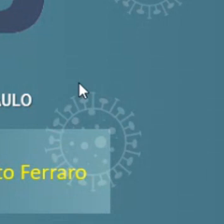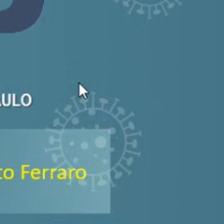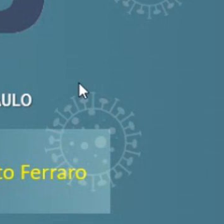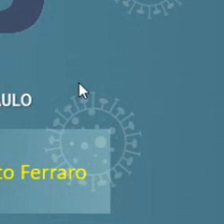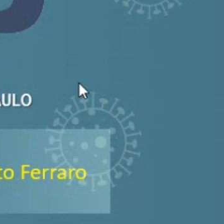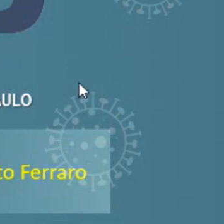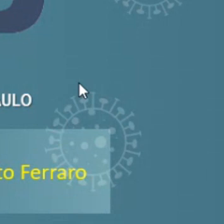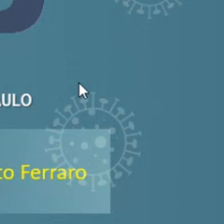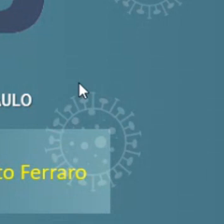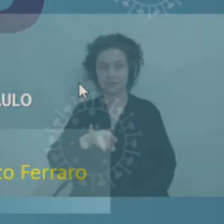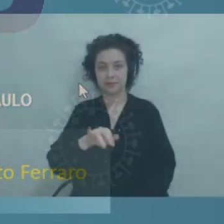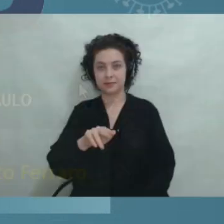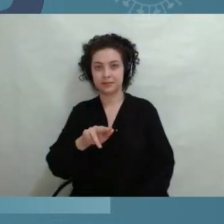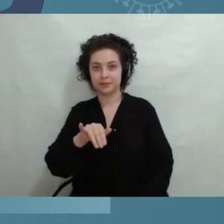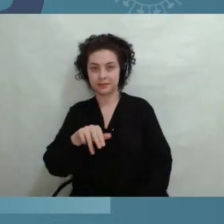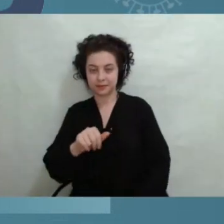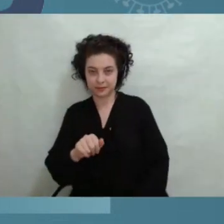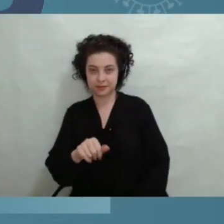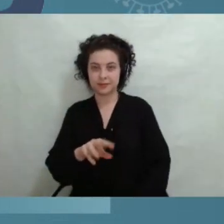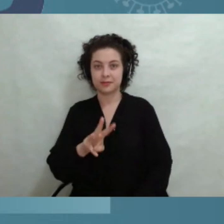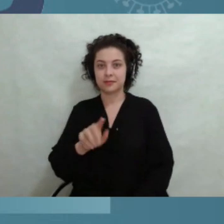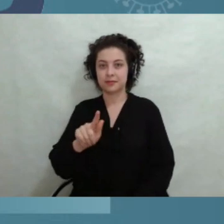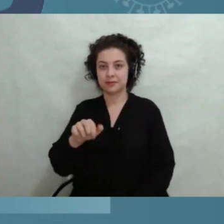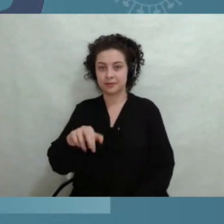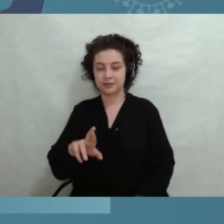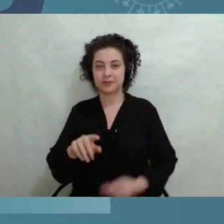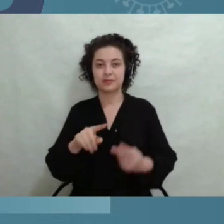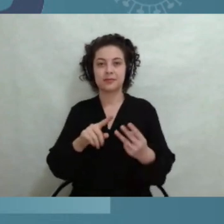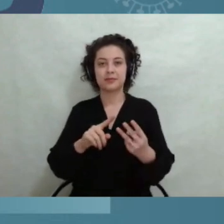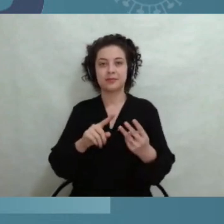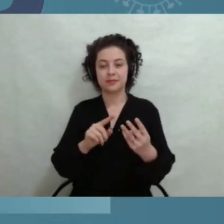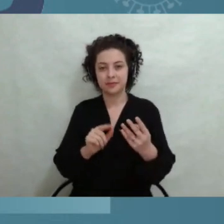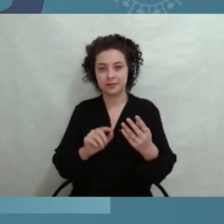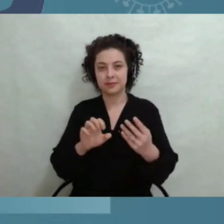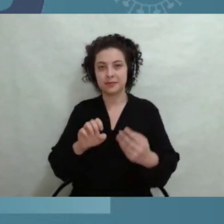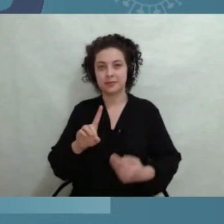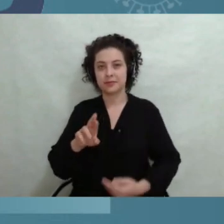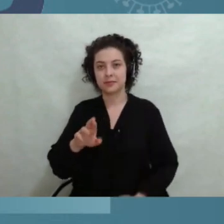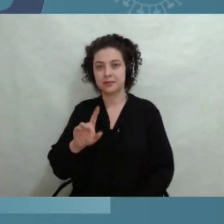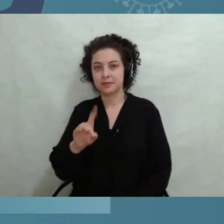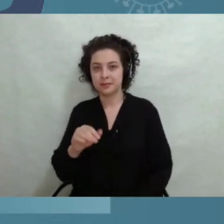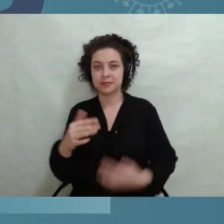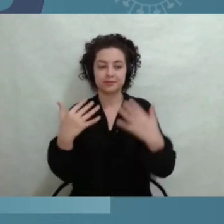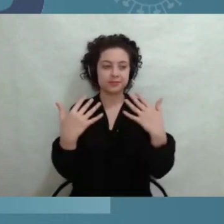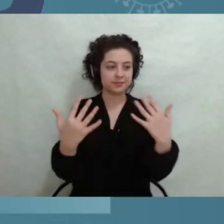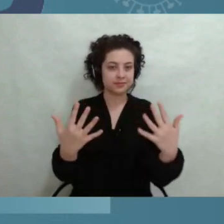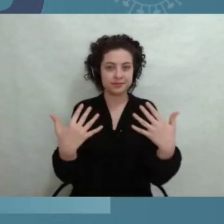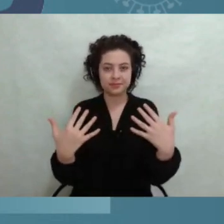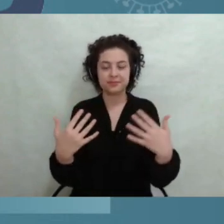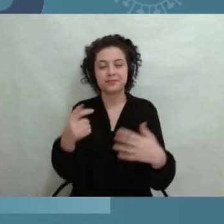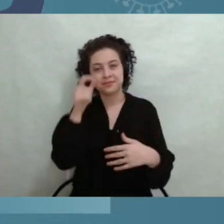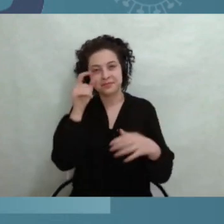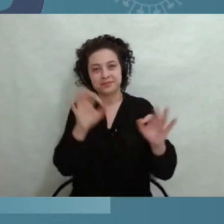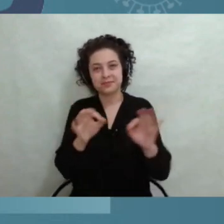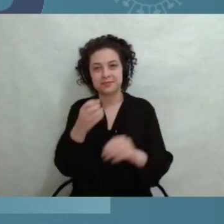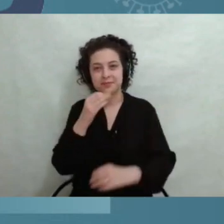Wagner, Eduardo, todos aí que me ouvem e me veem. Muito boa tarde a todos que